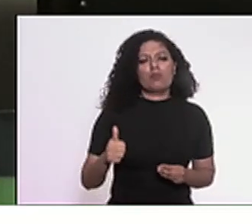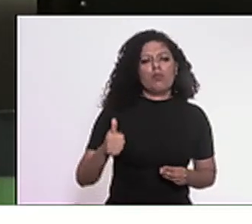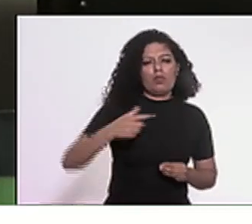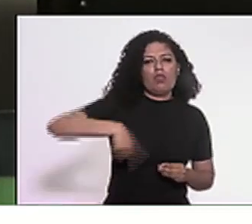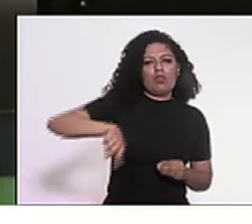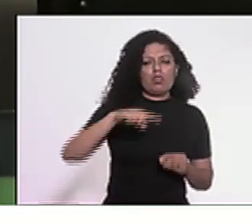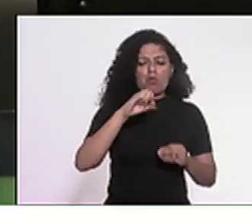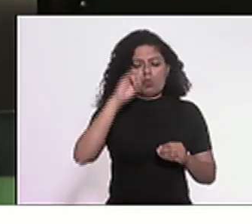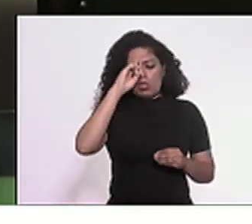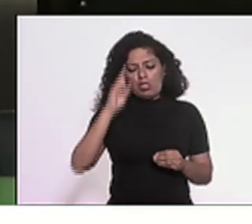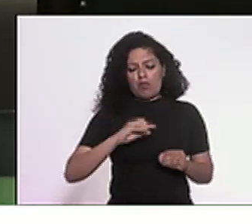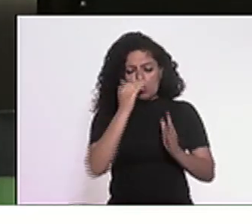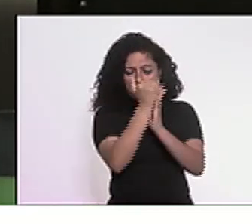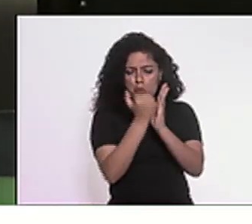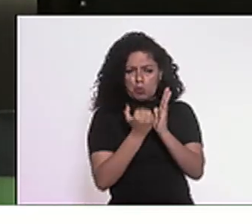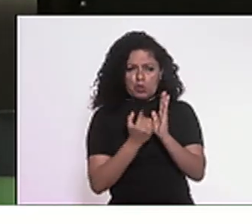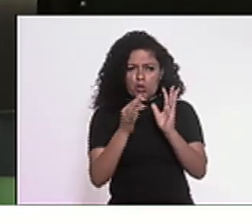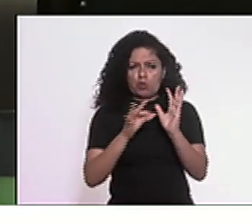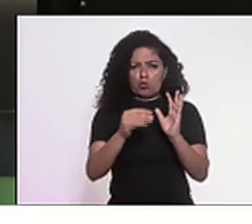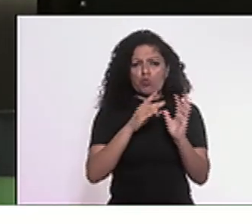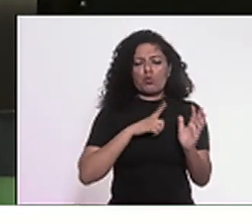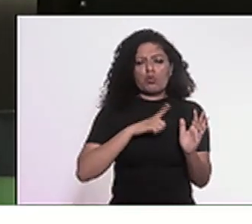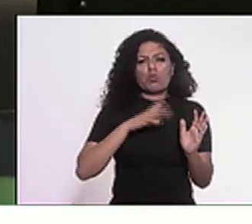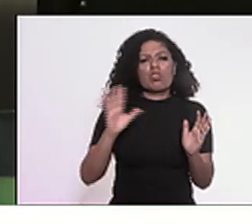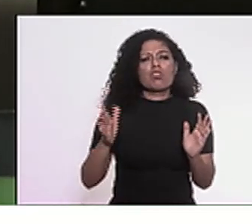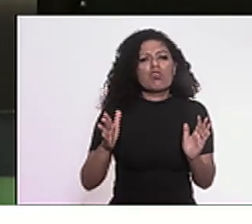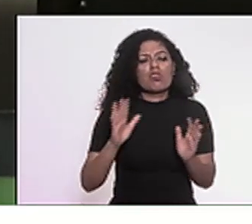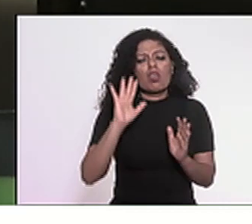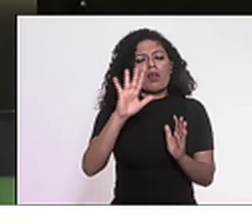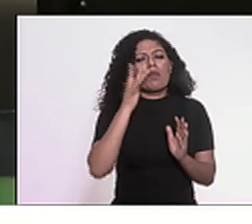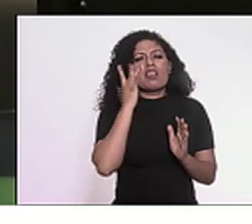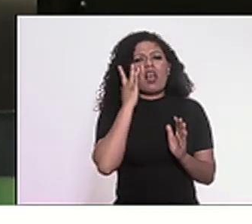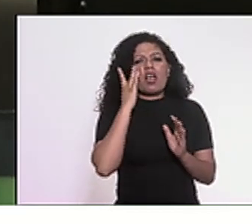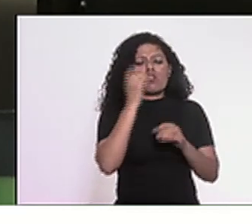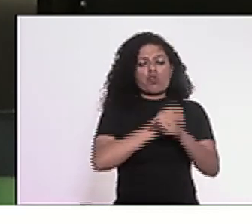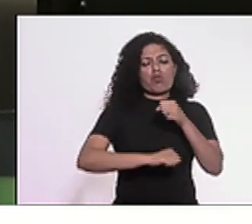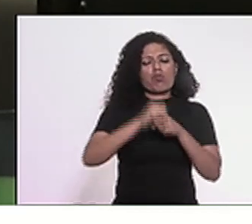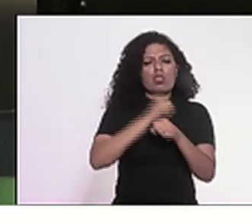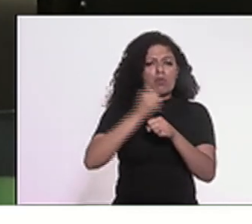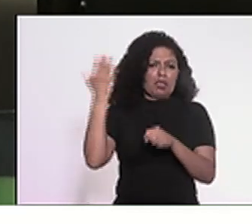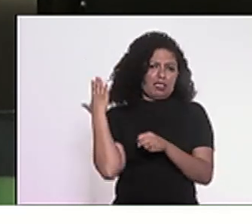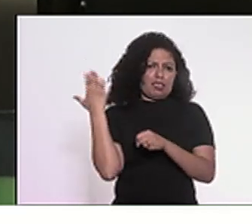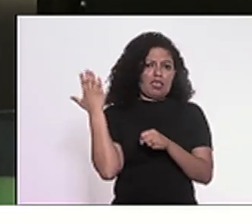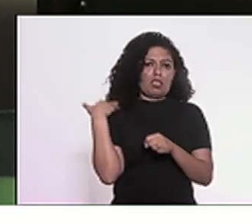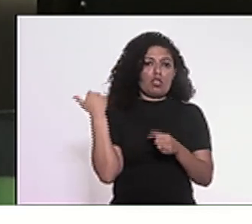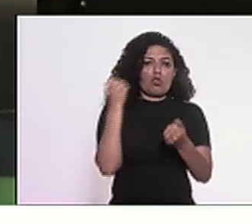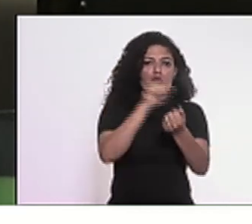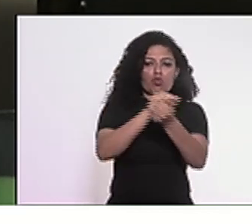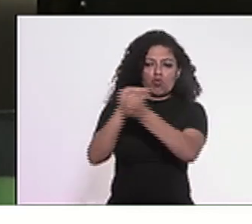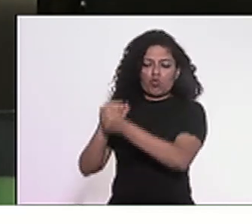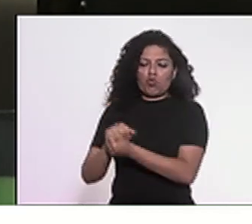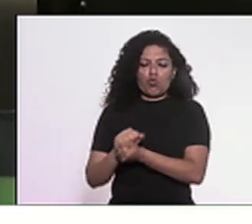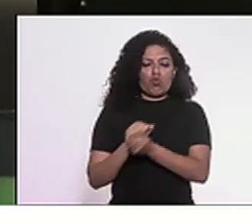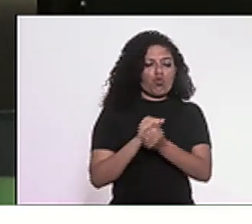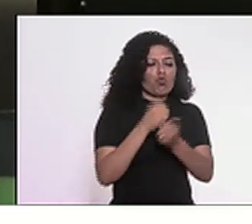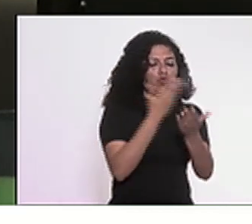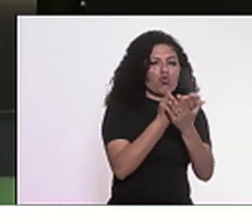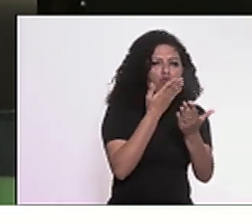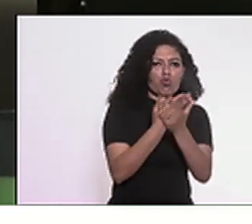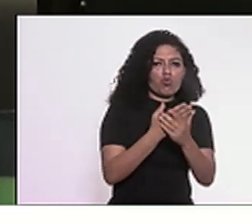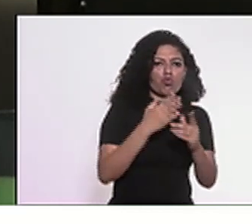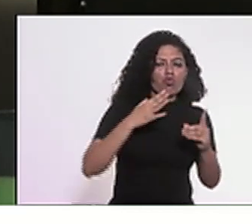essa estrutura pensada, né? Ano passado eu ajudei em algumas escolas que tiveram assédio, e eu